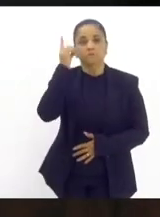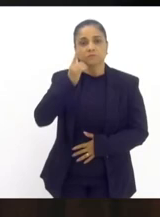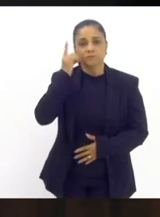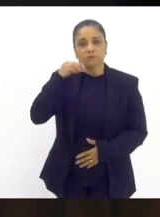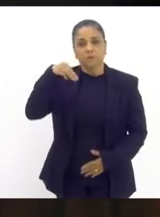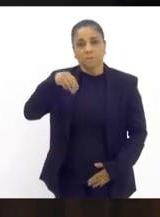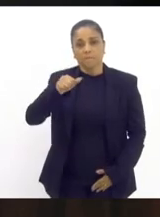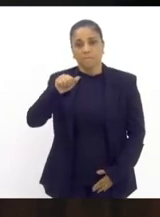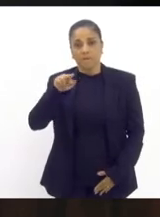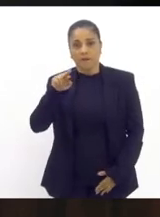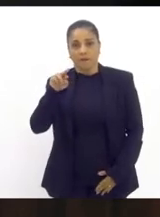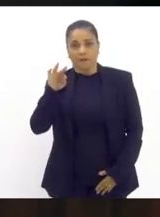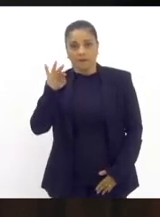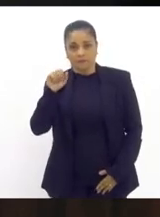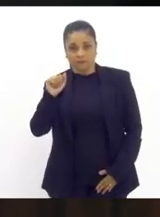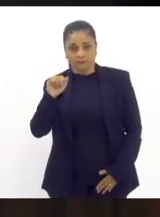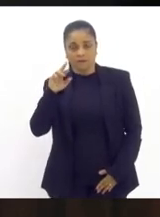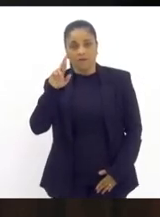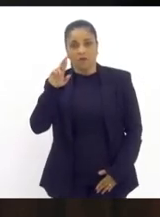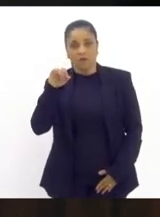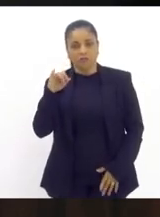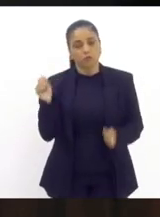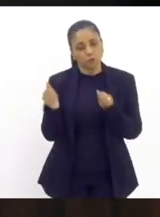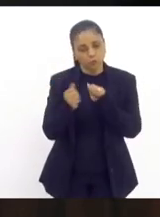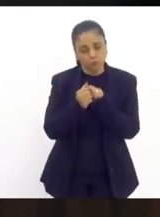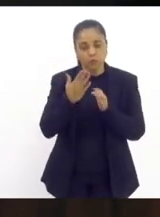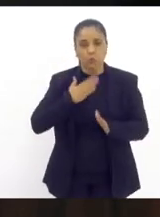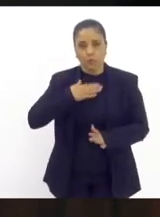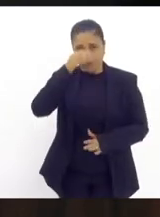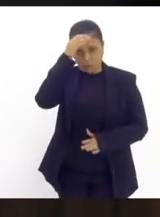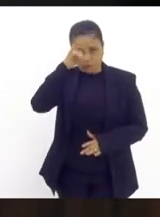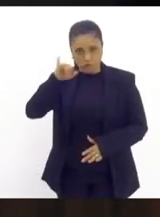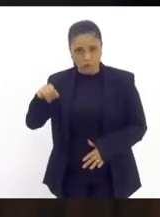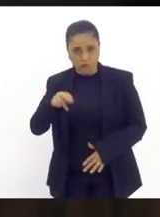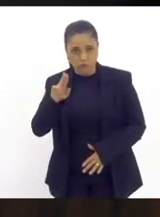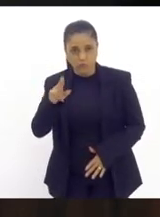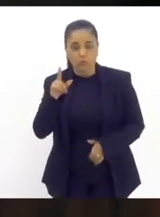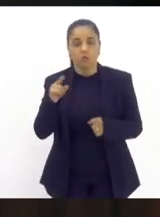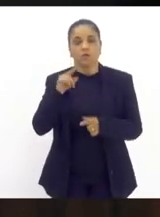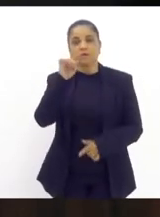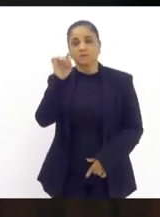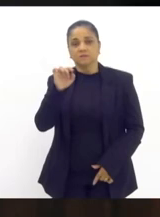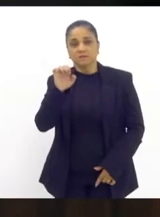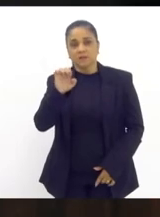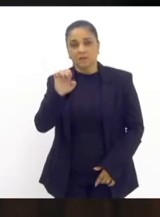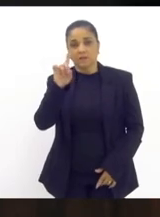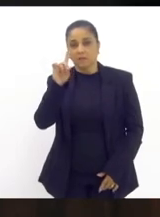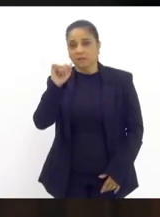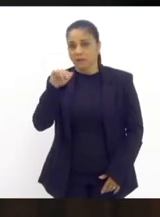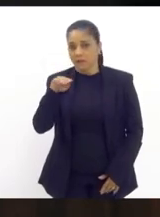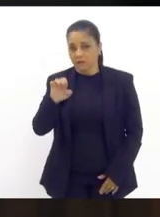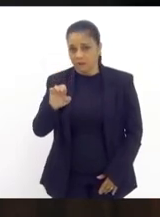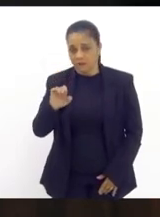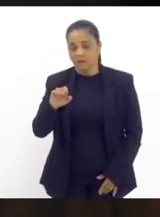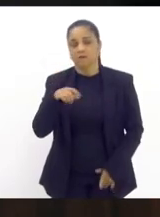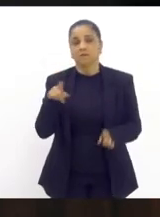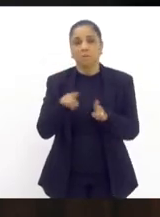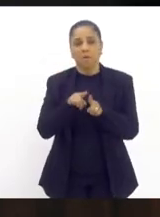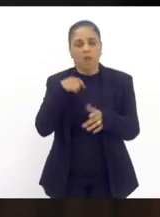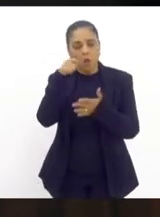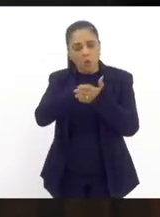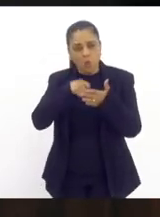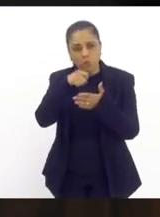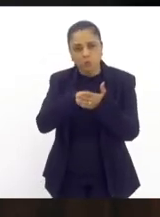junto comigo junto com a deputada azeidão mas a deputada Marta Rocha eu já vem nessa luta da